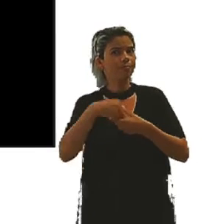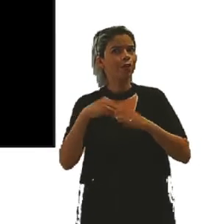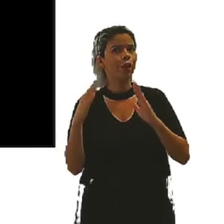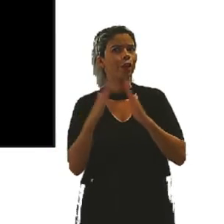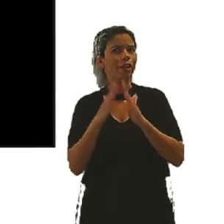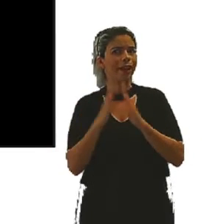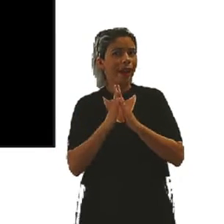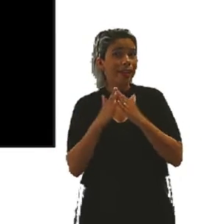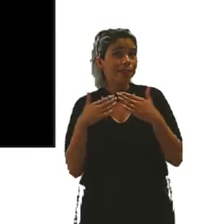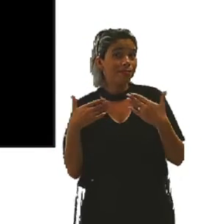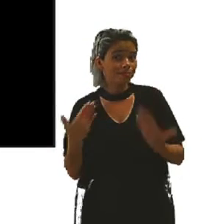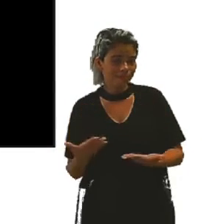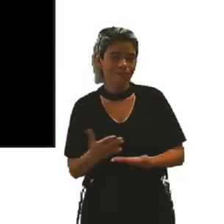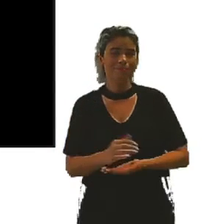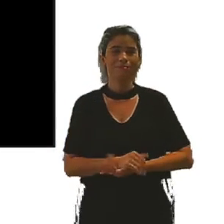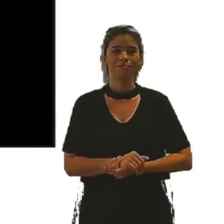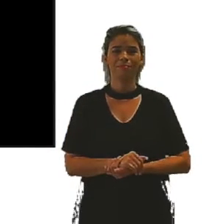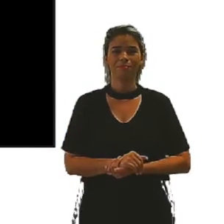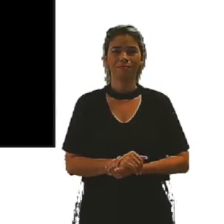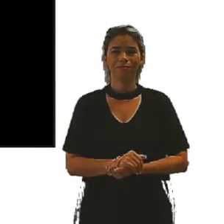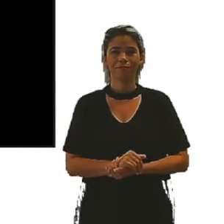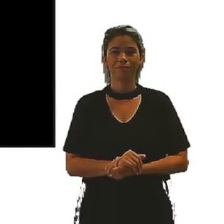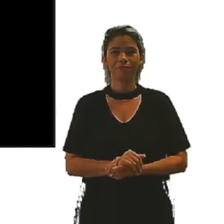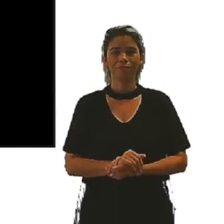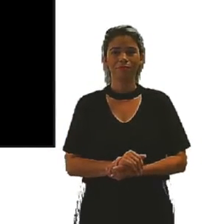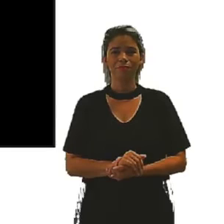favor, o próximo. Tá?